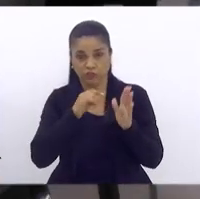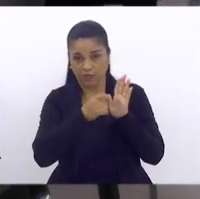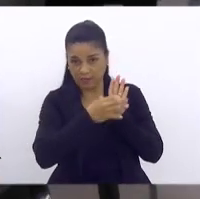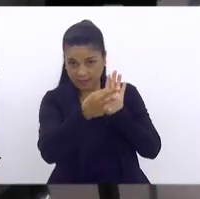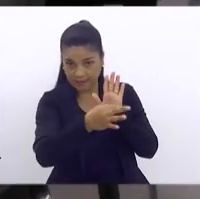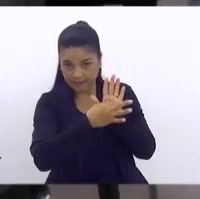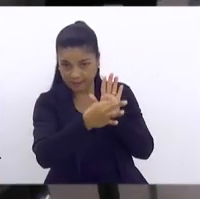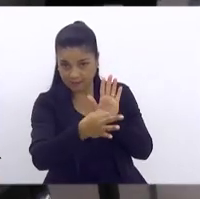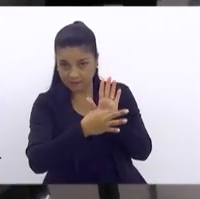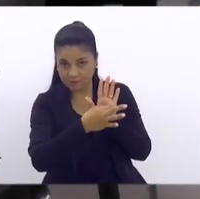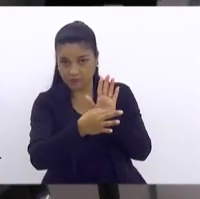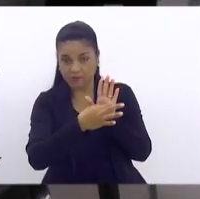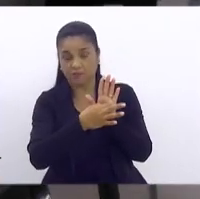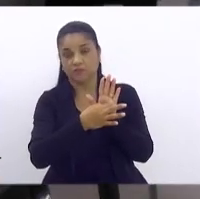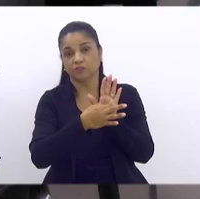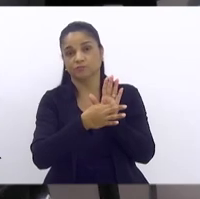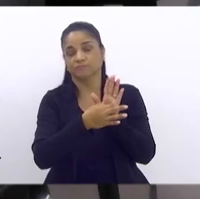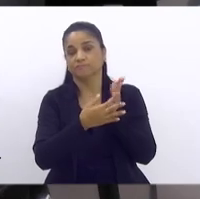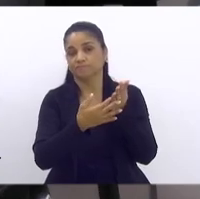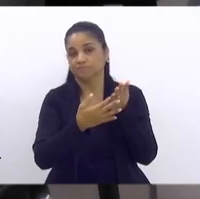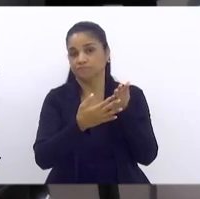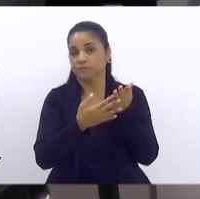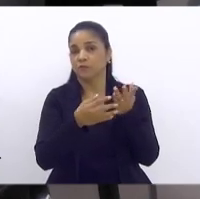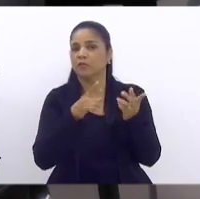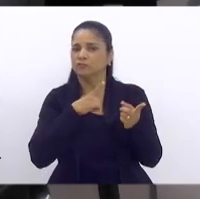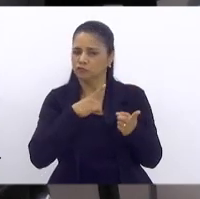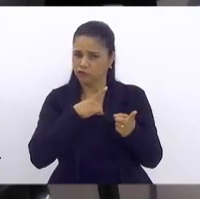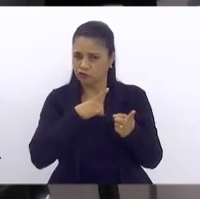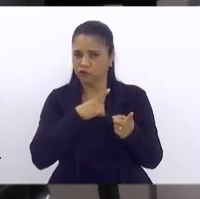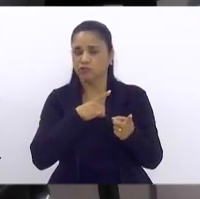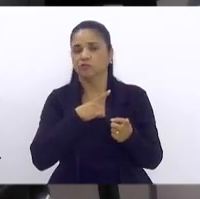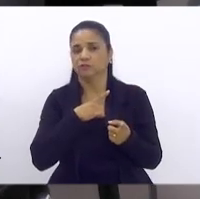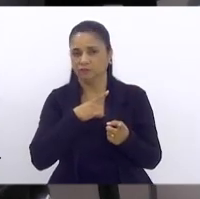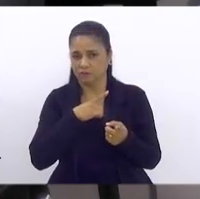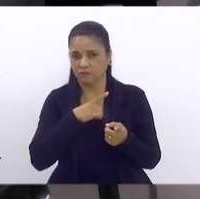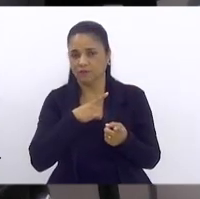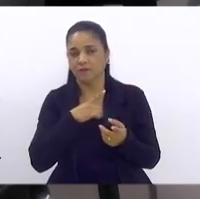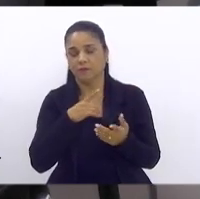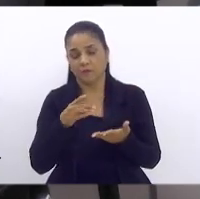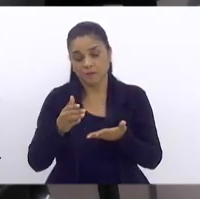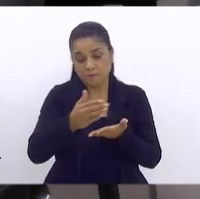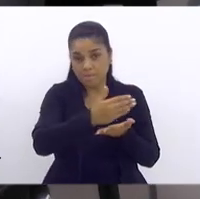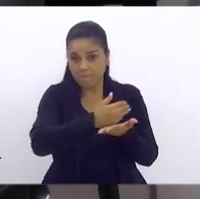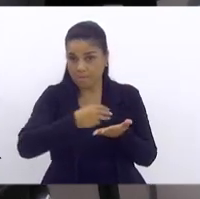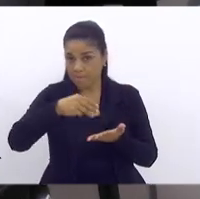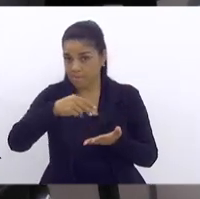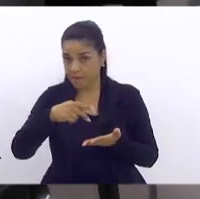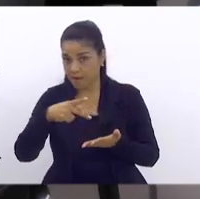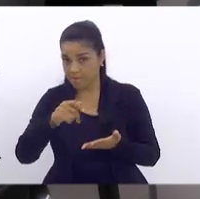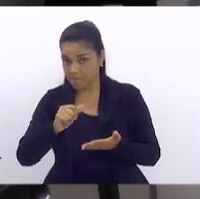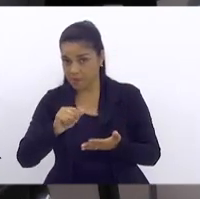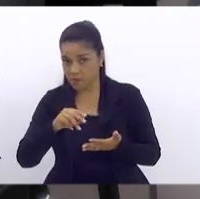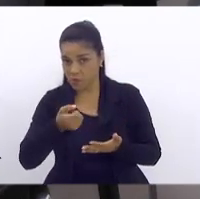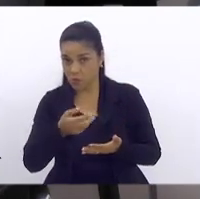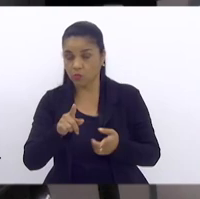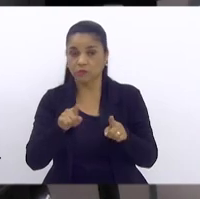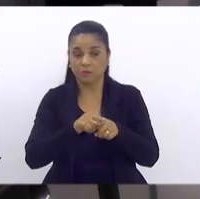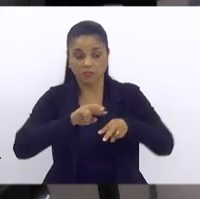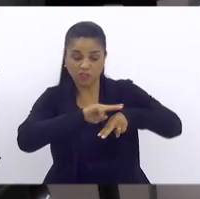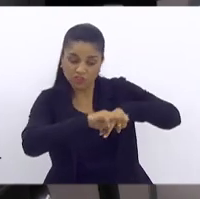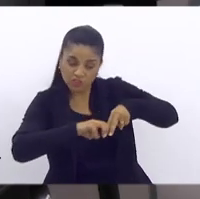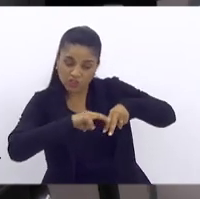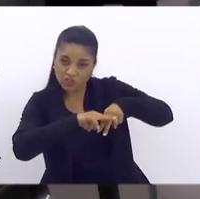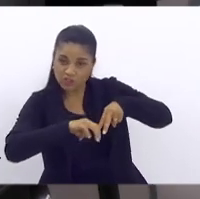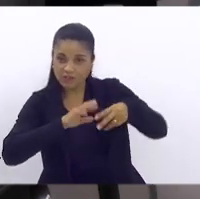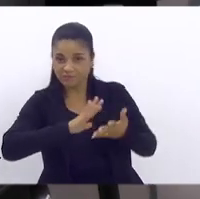eram críticas mais pontuais e que tinham ali, nesse caso que a gente mapeou, tinham um teor também de gênero discriminatório,